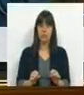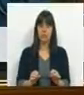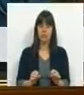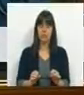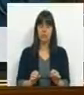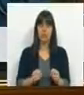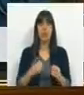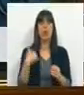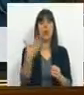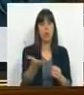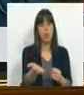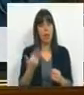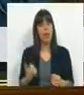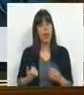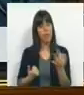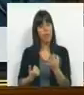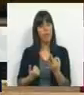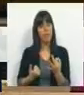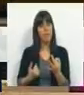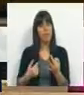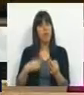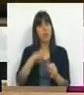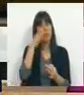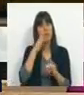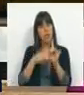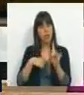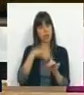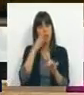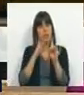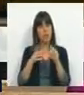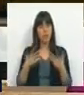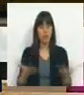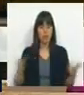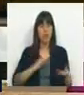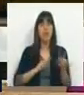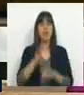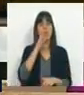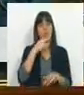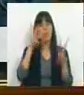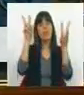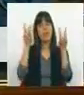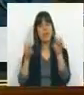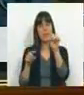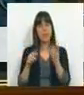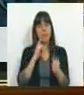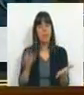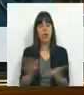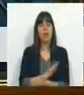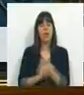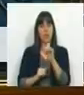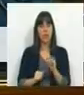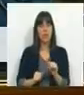não o toma lá da cá, sim. Eu já lhe explico. E olha, já agora, Sr. Deputado, eu vou citar precisamente uma